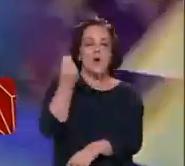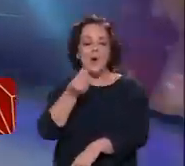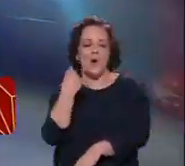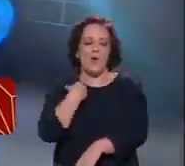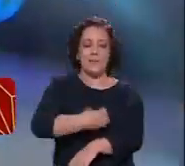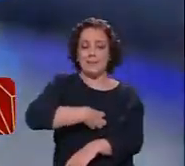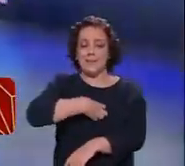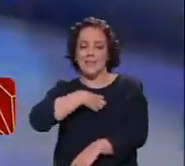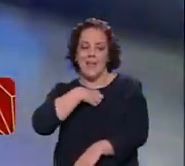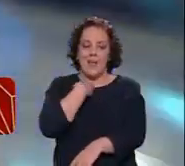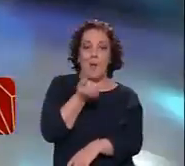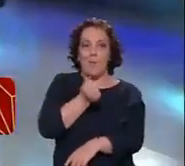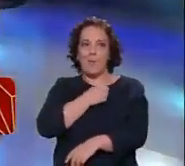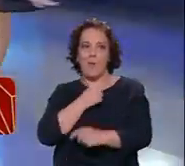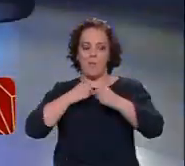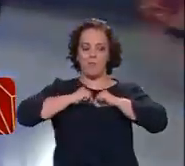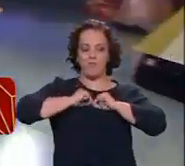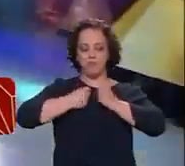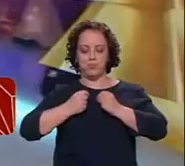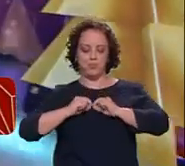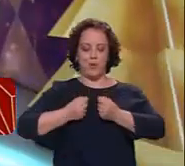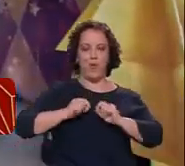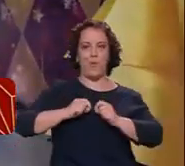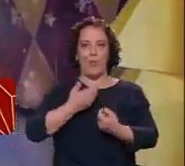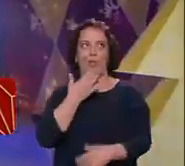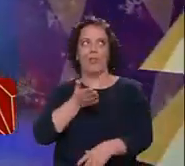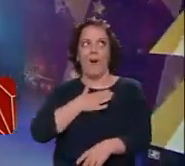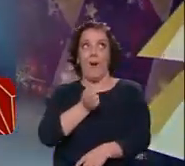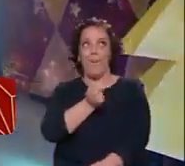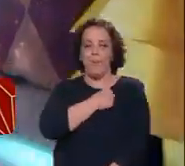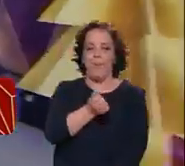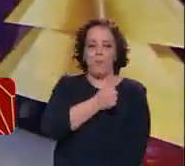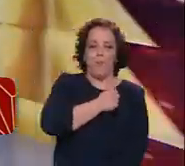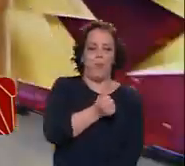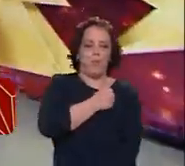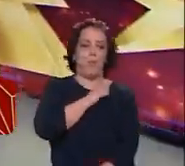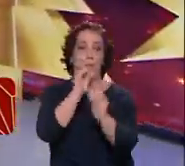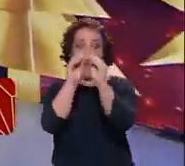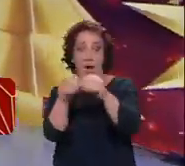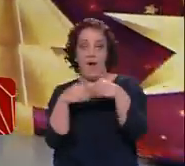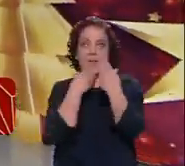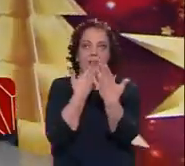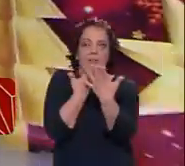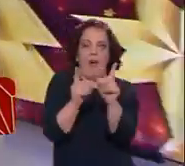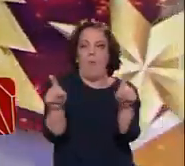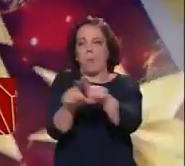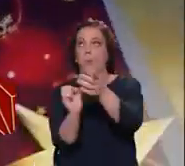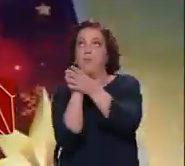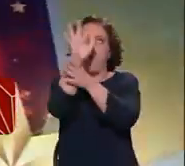teu vital a brincada total. Mais um beijo, és